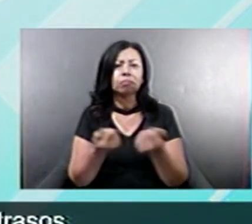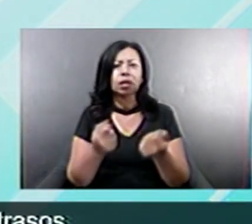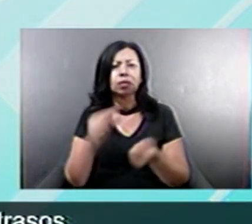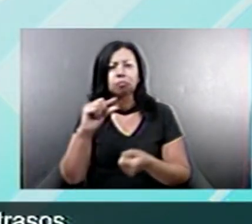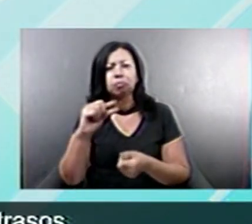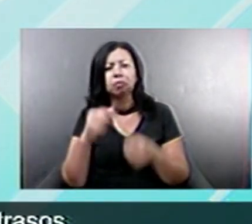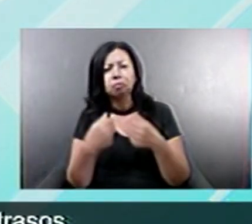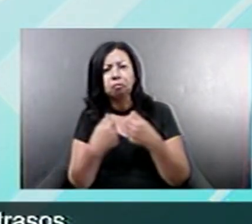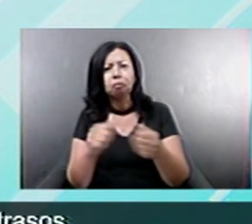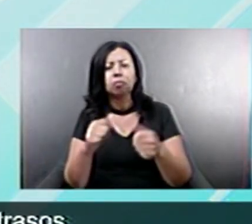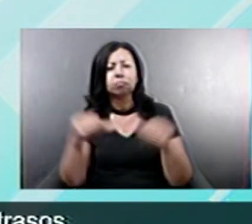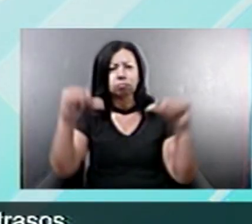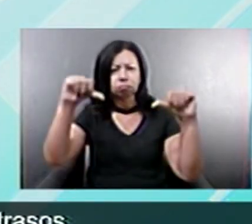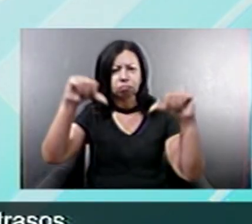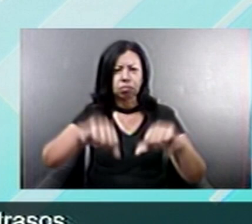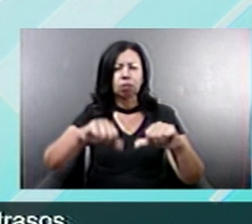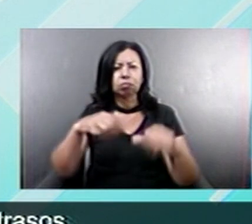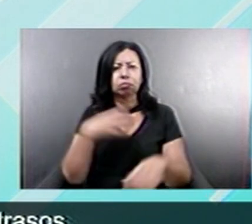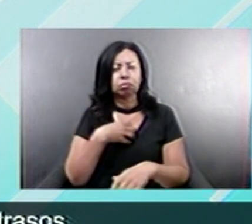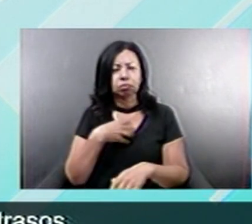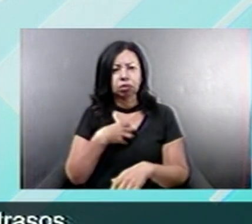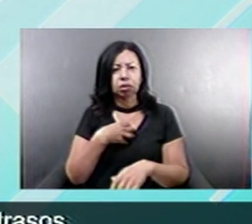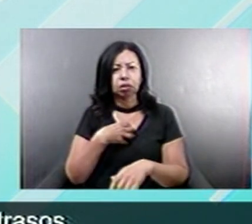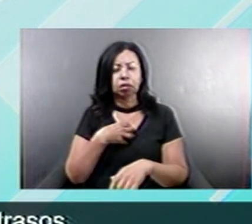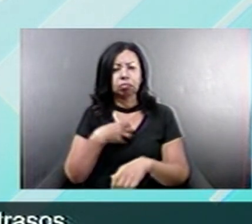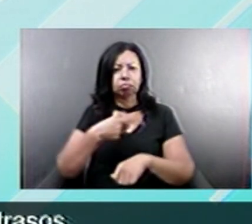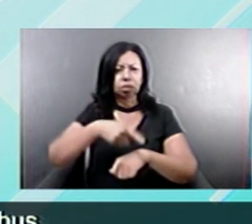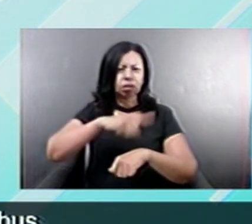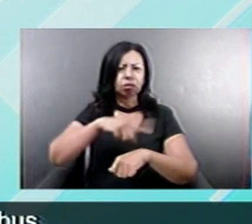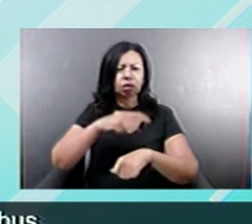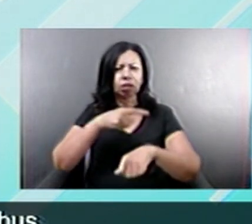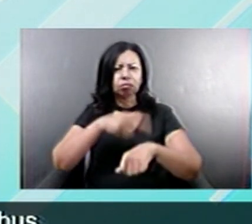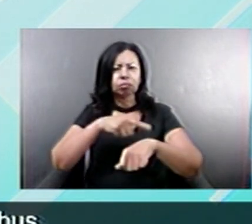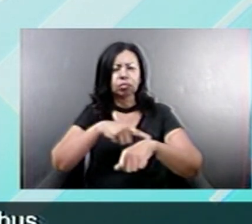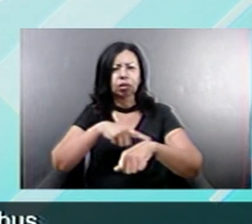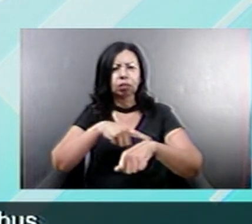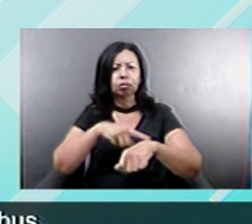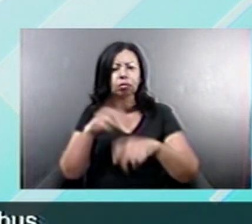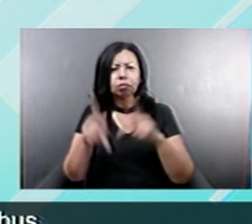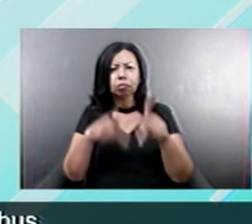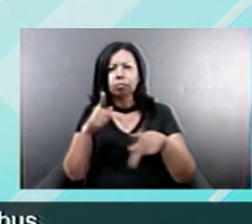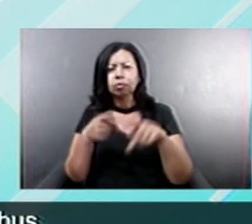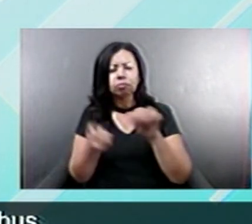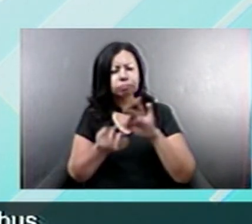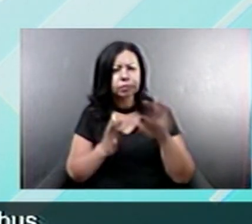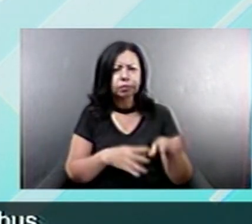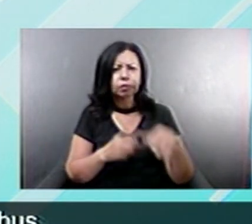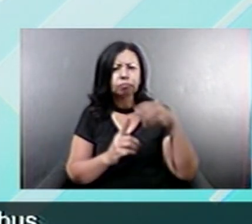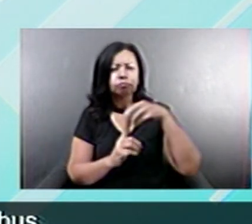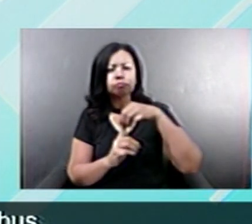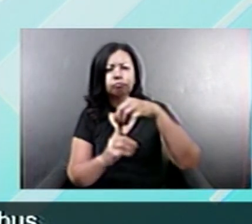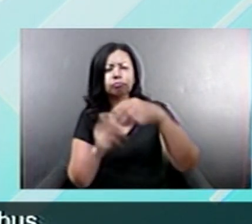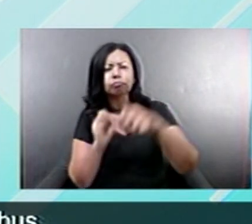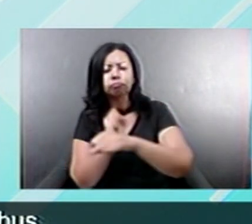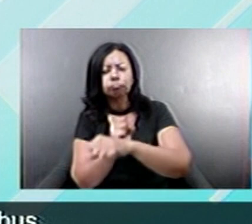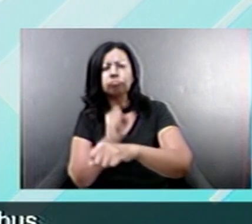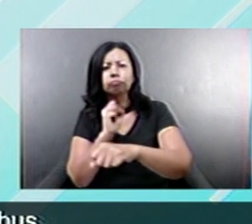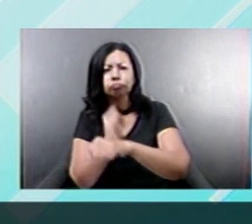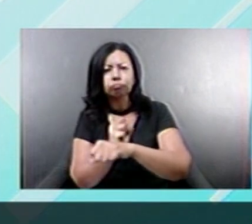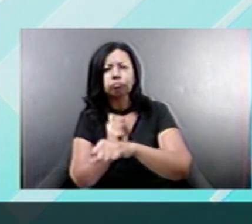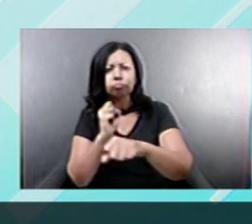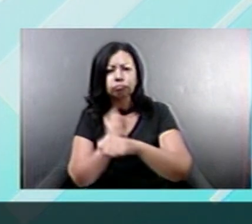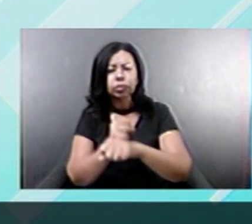frota reduzida, péssimas condições, atraso nas linhas, a população abandonada nos pontos de